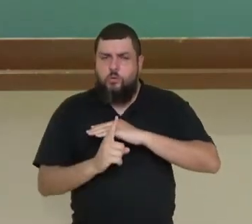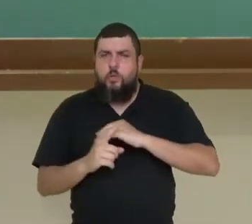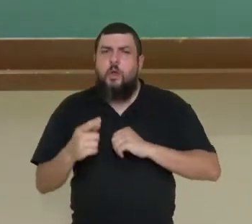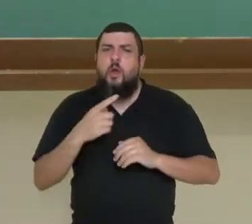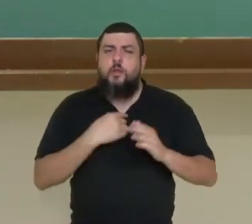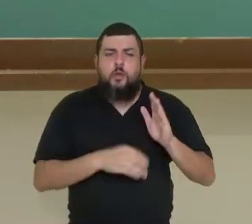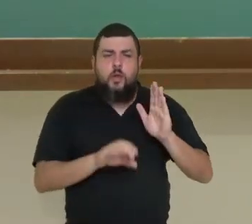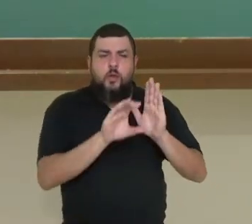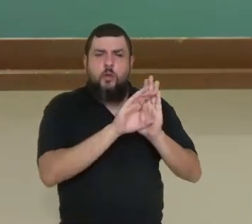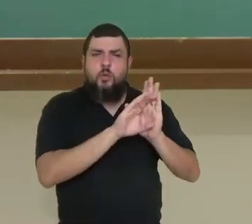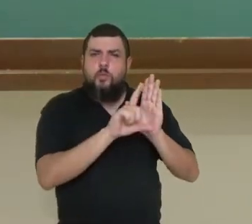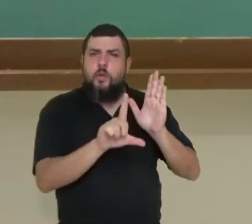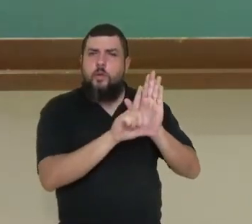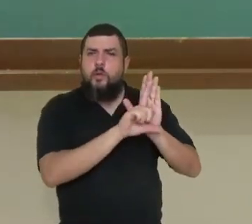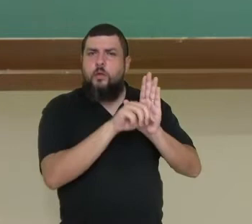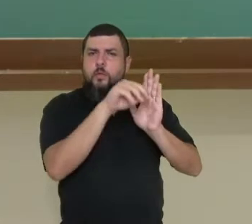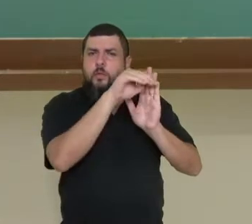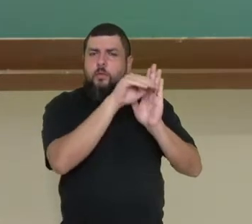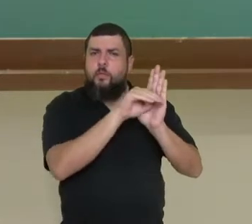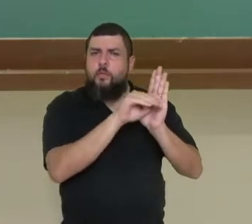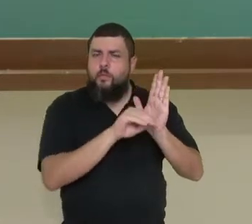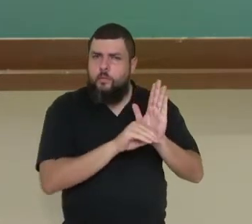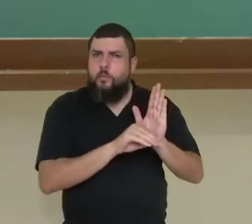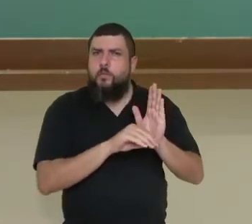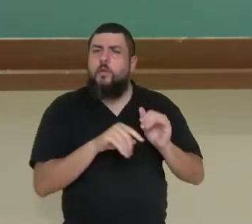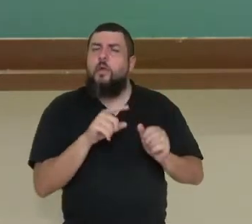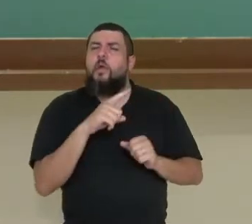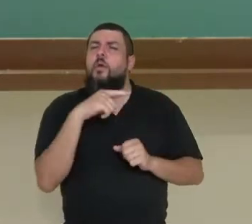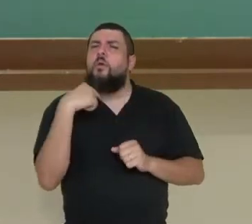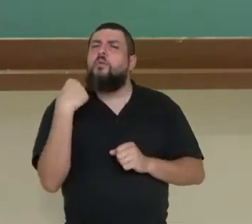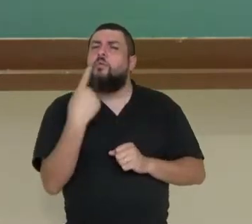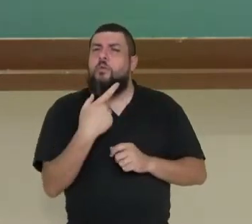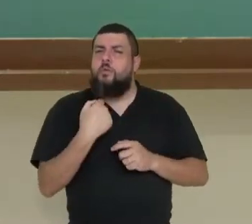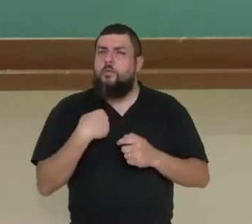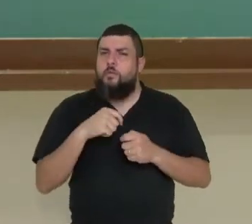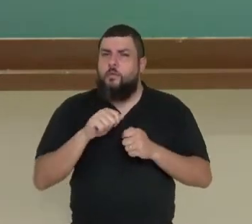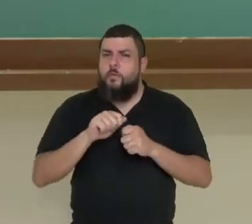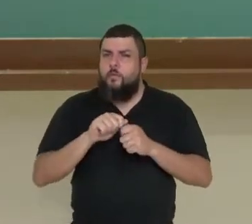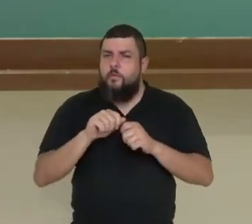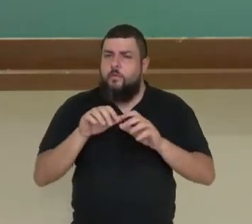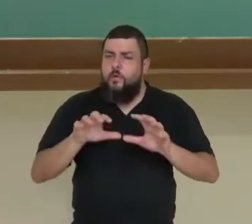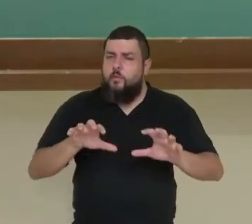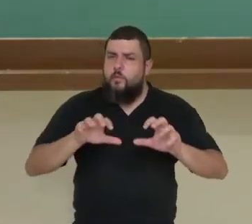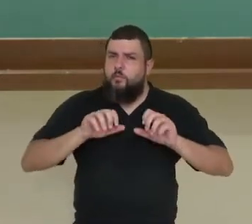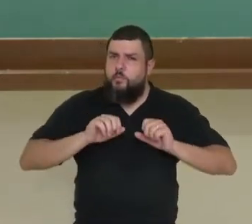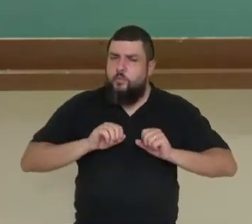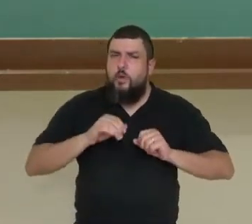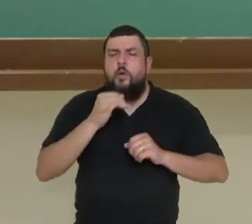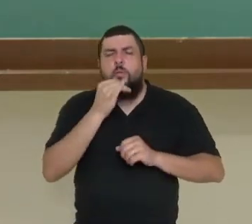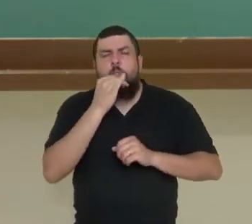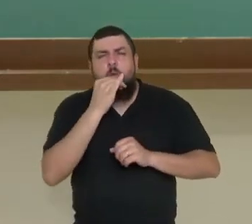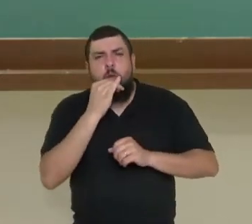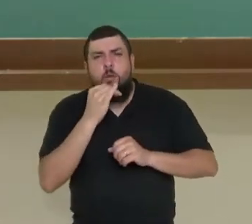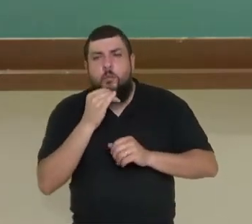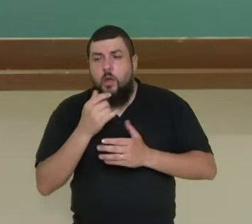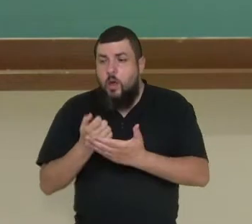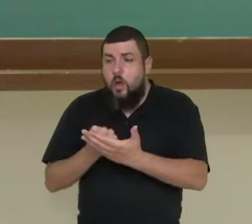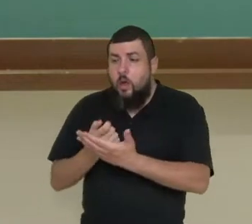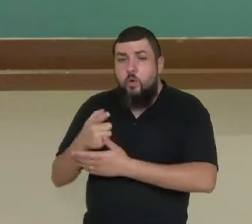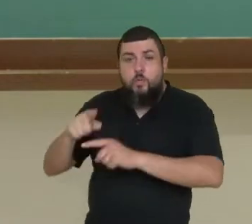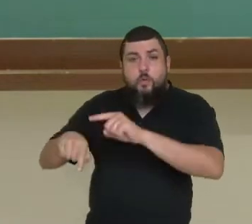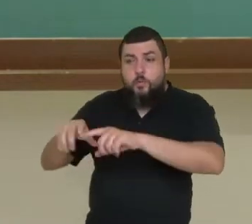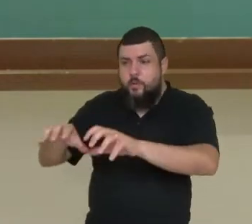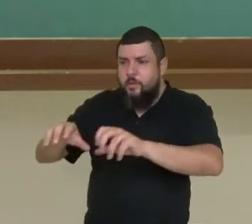lei assegurado que nos momentos em que nós fazemos a aquisição, que nós compramos um determinado produto e ele não satisfaz as